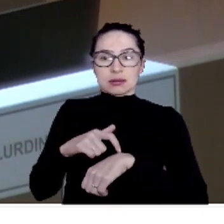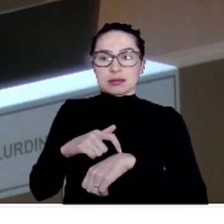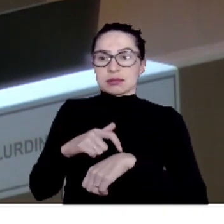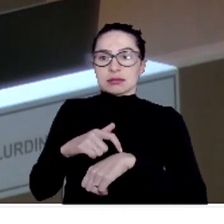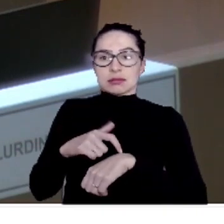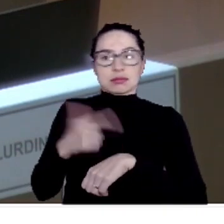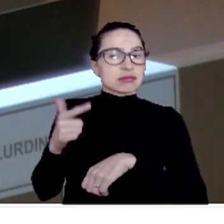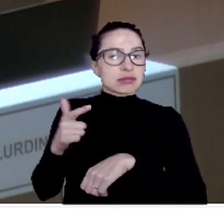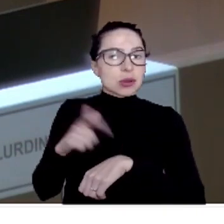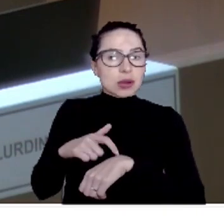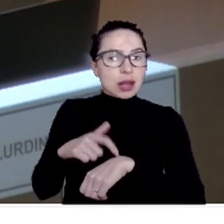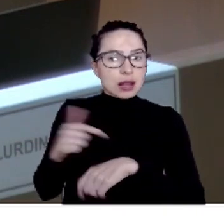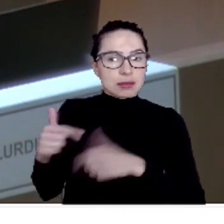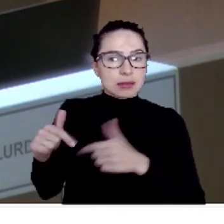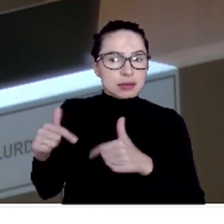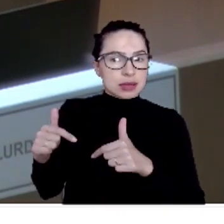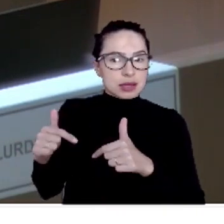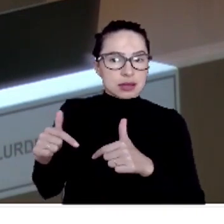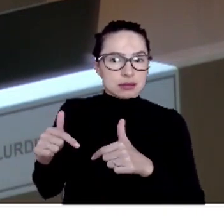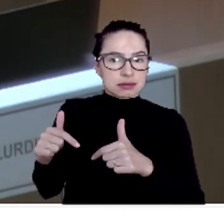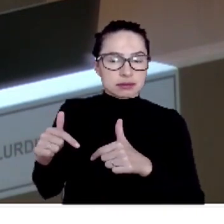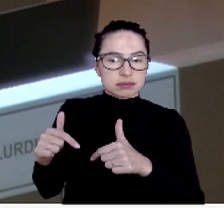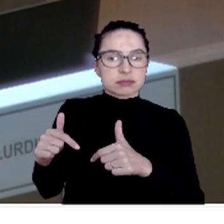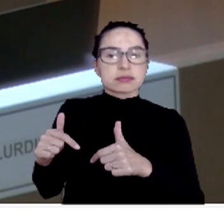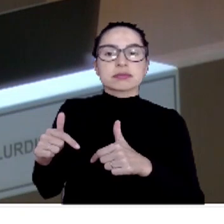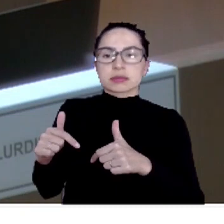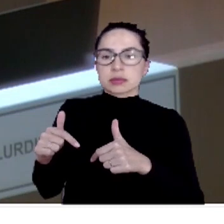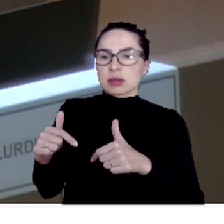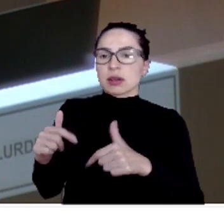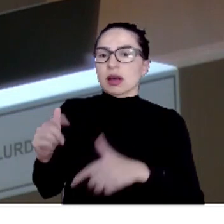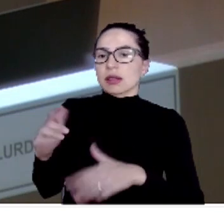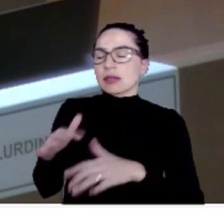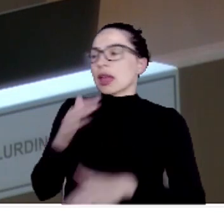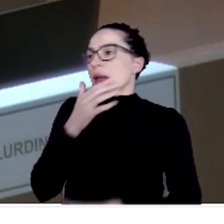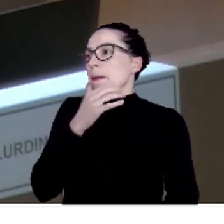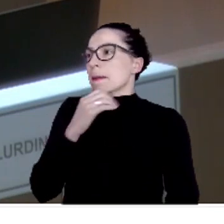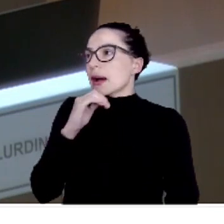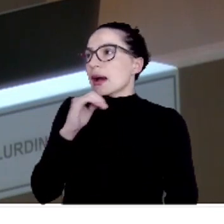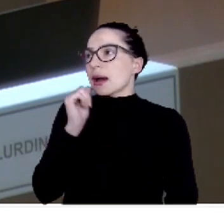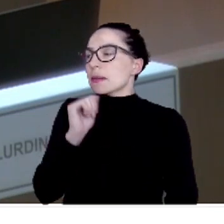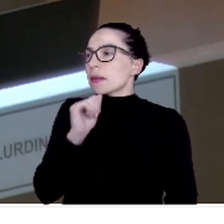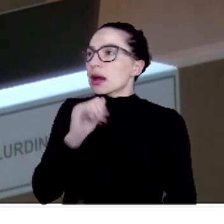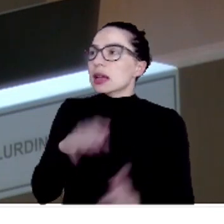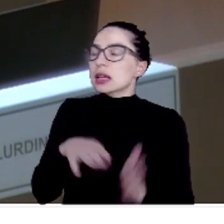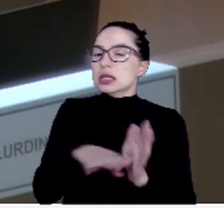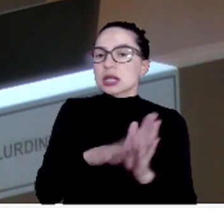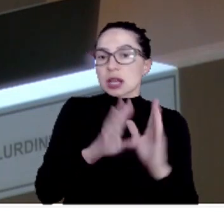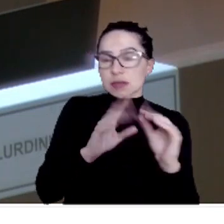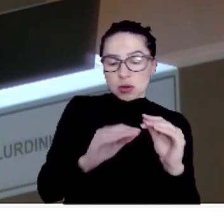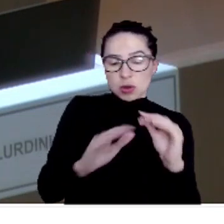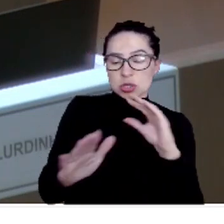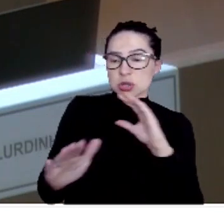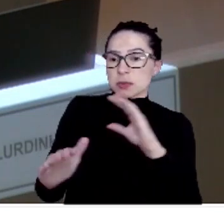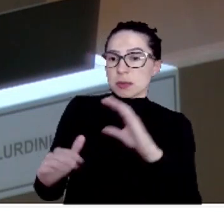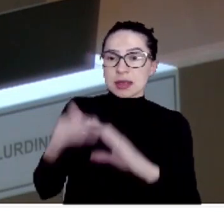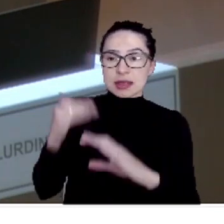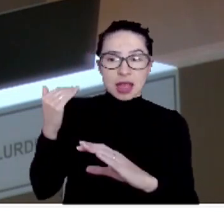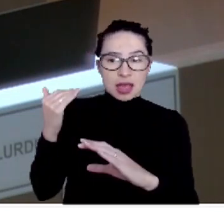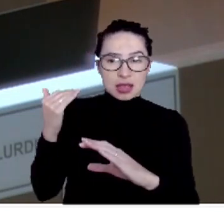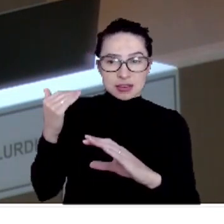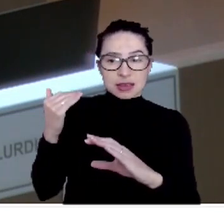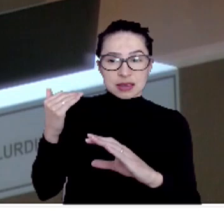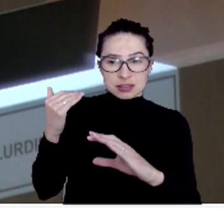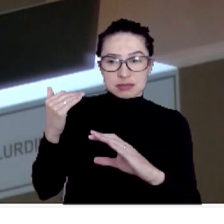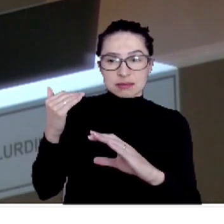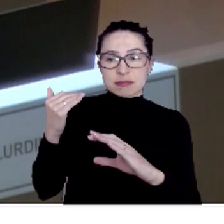de trabalho. Então, muitas vezes, os pais chegavam à noite mandando mensagens para elas. Elas